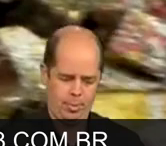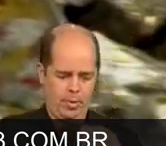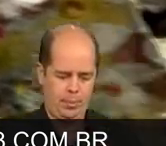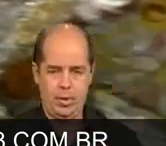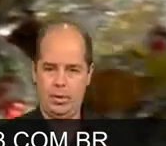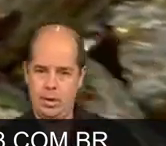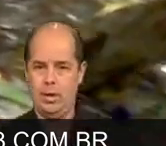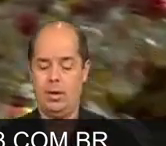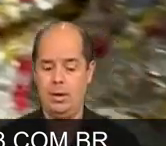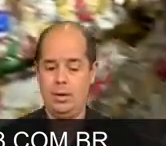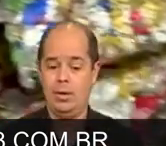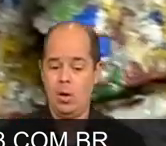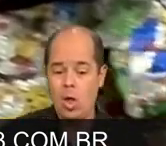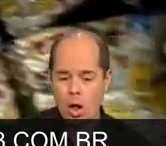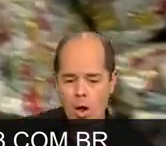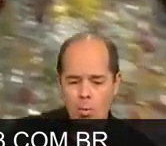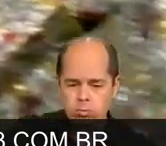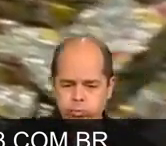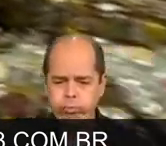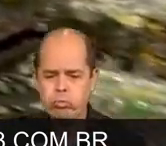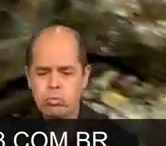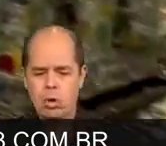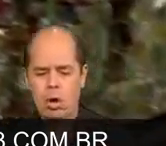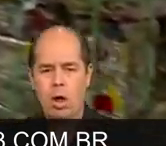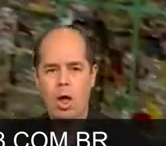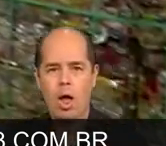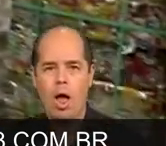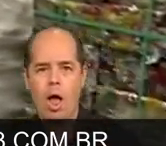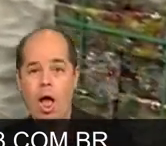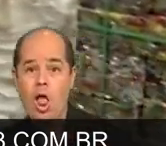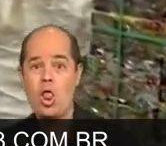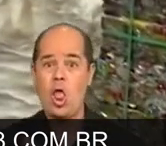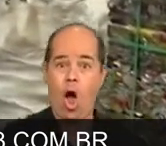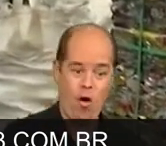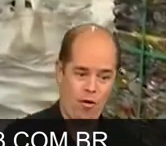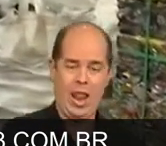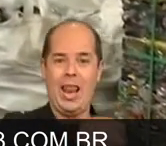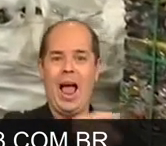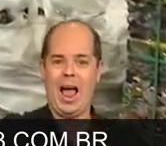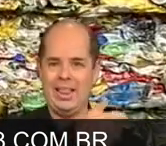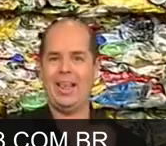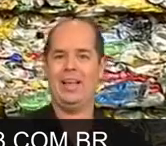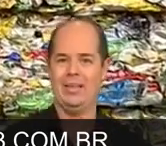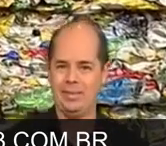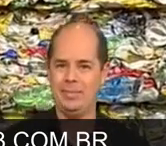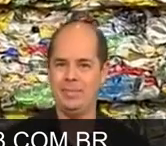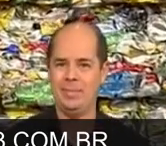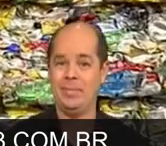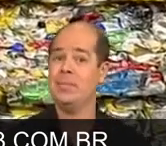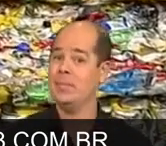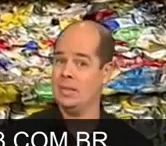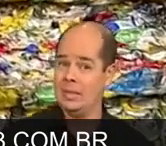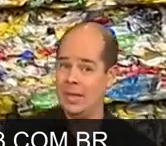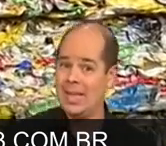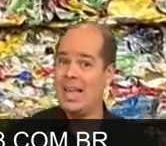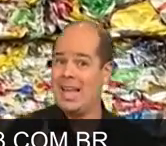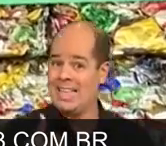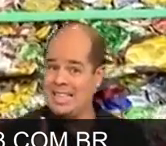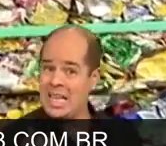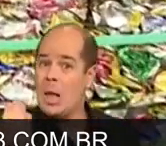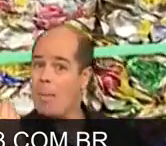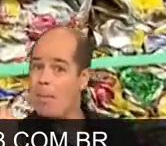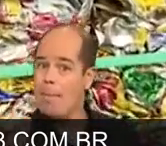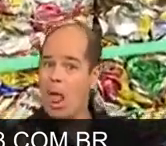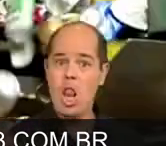novas latas. Segundo a Associação Brasileira do Alumínio, o ciclo da reciclagem gera cerca de 6 bilhões